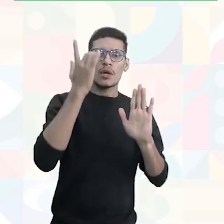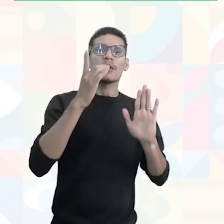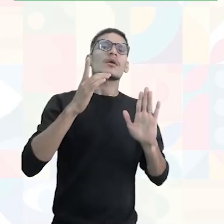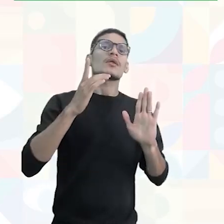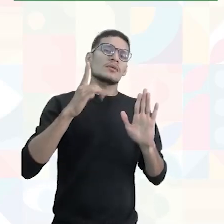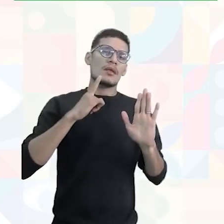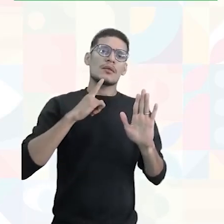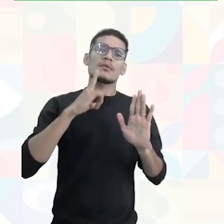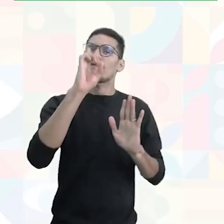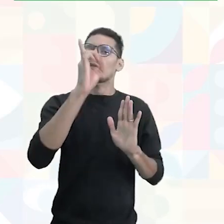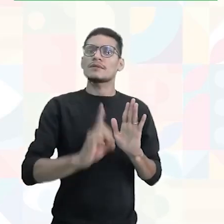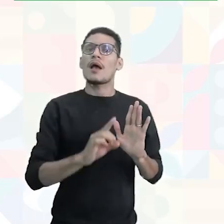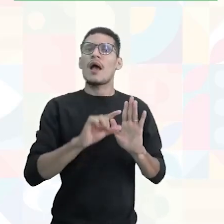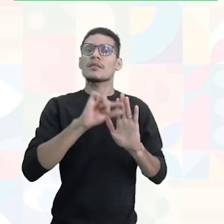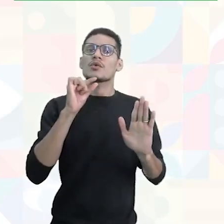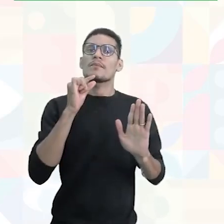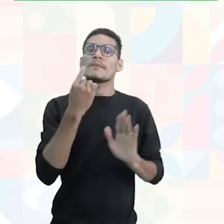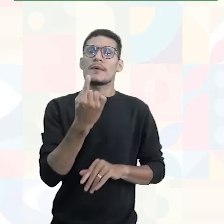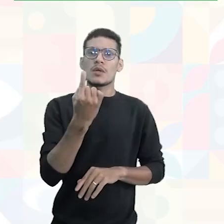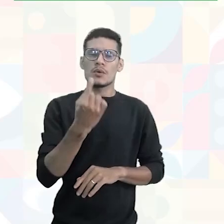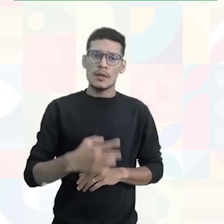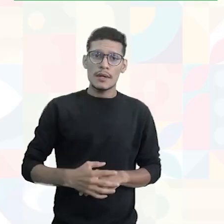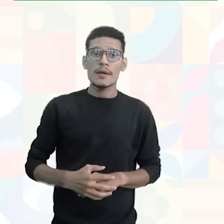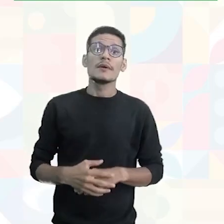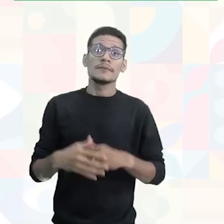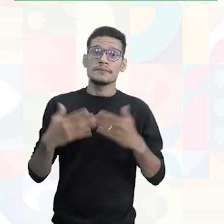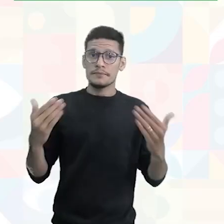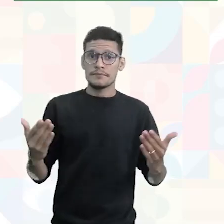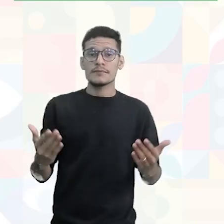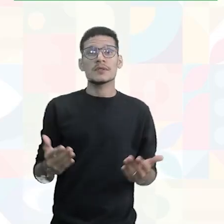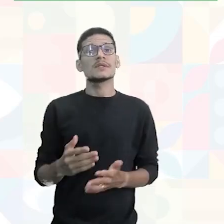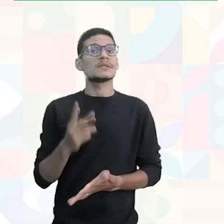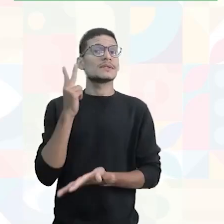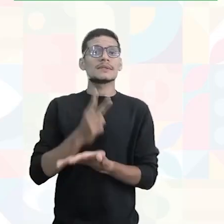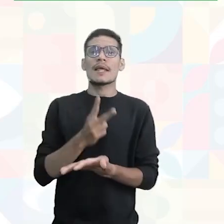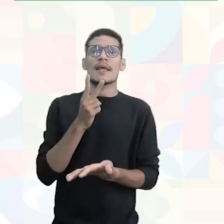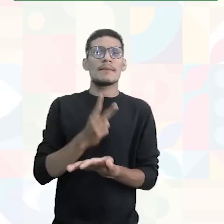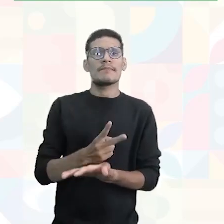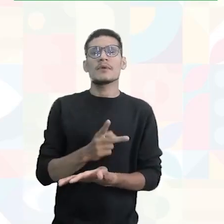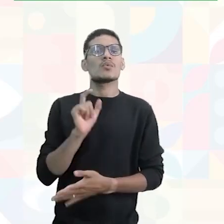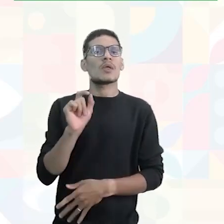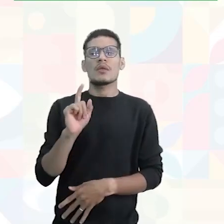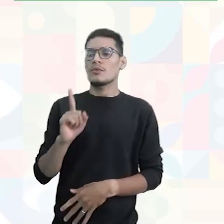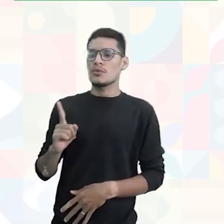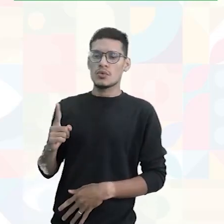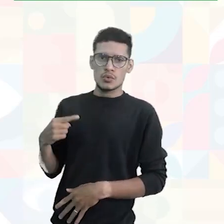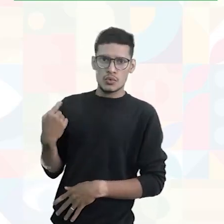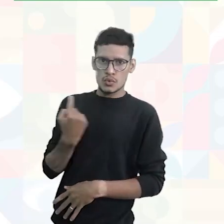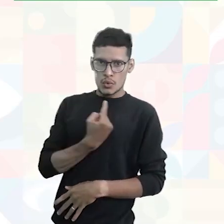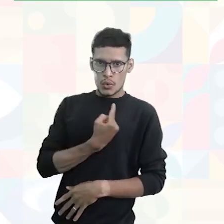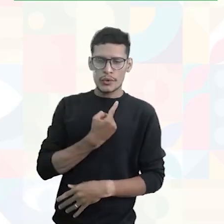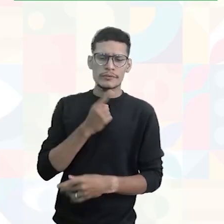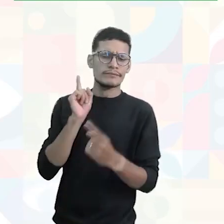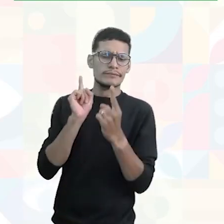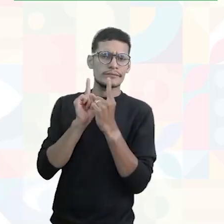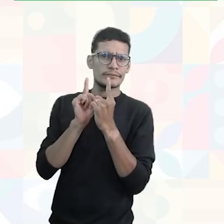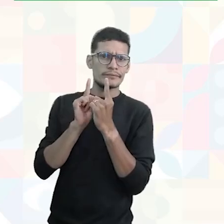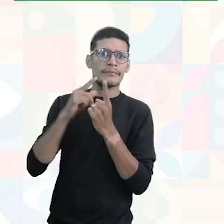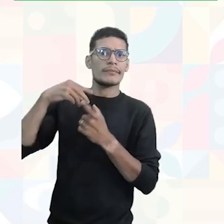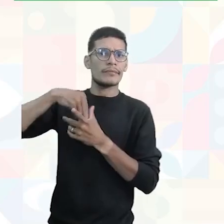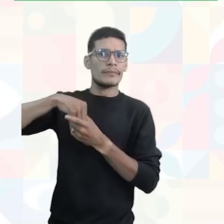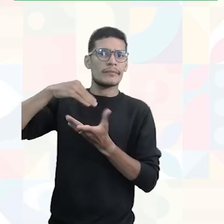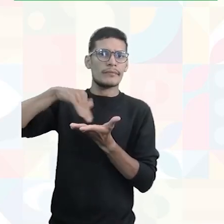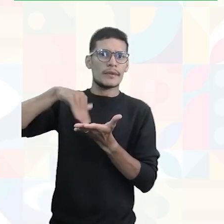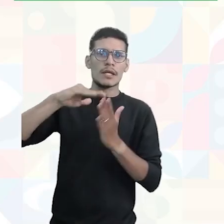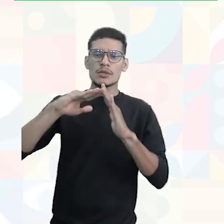1º. Então, todas as vezes que que atendemos na secretaria escolar,